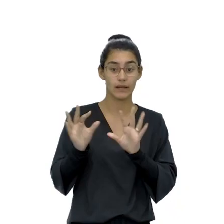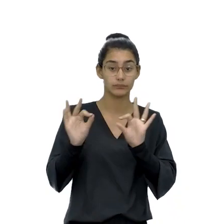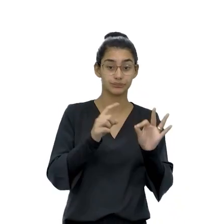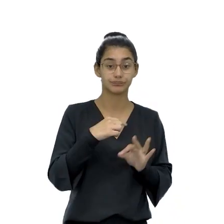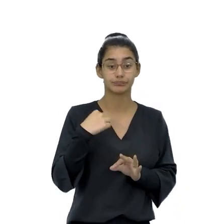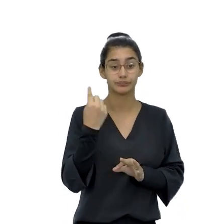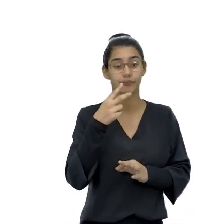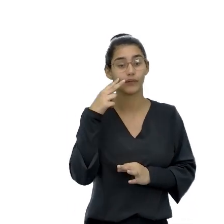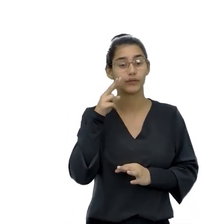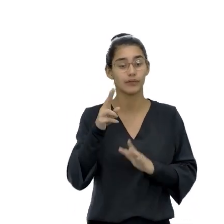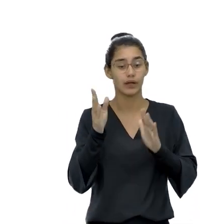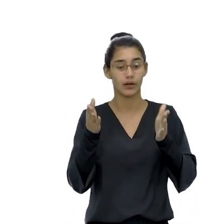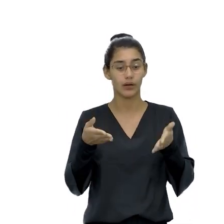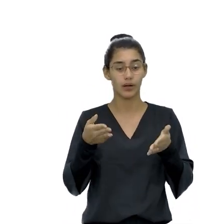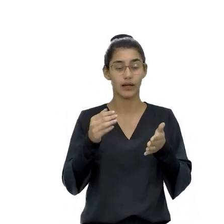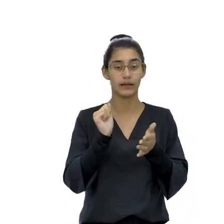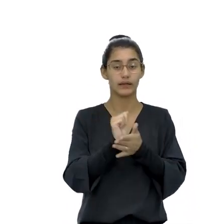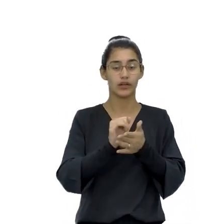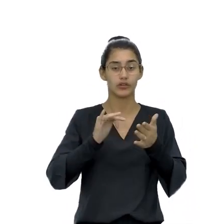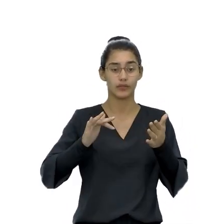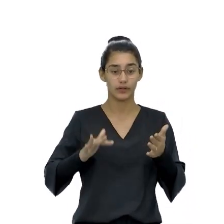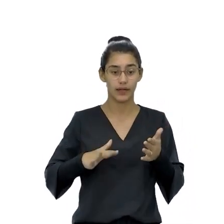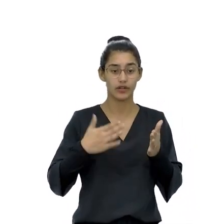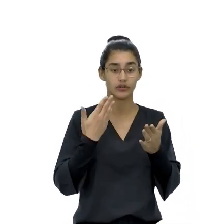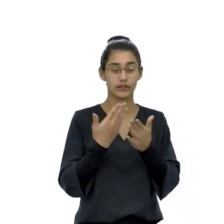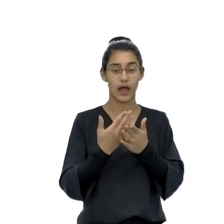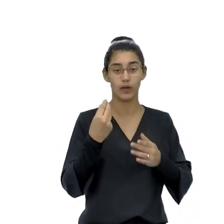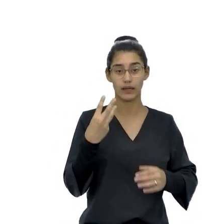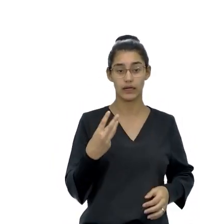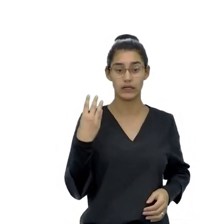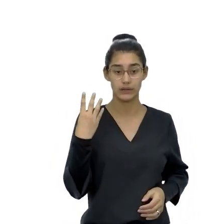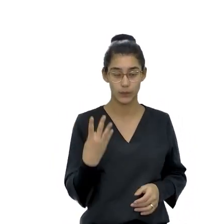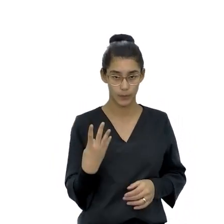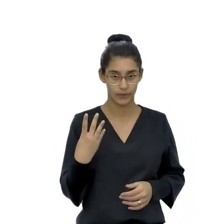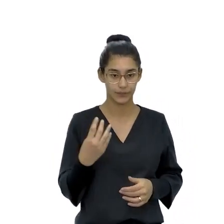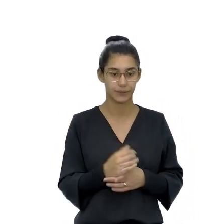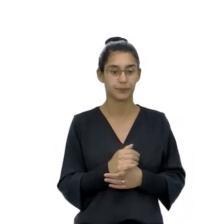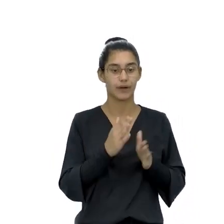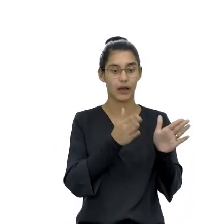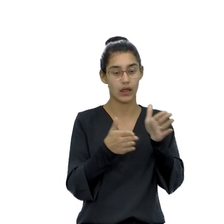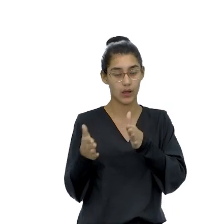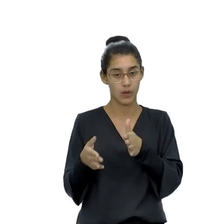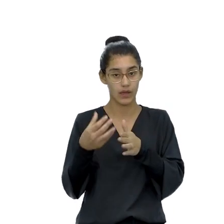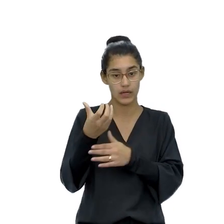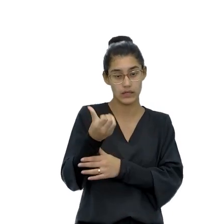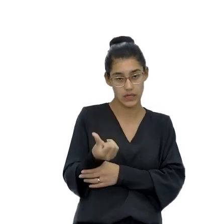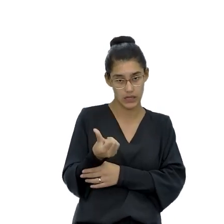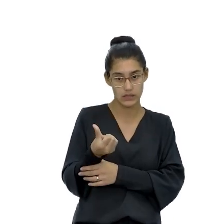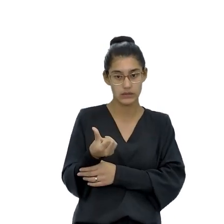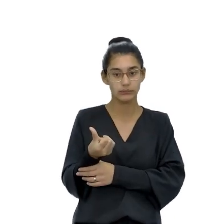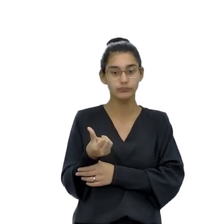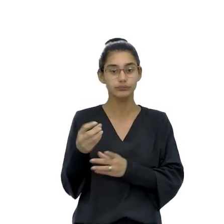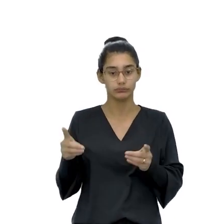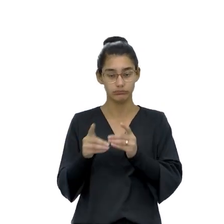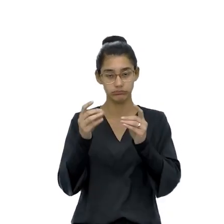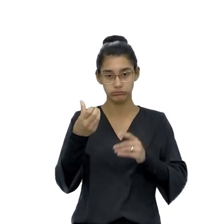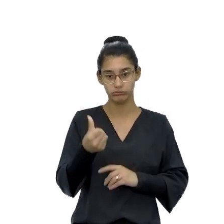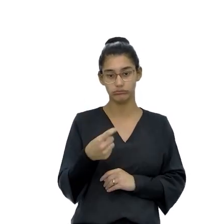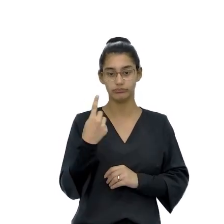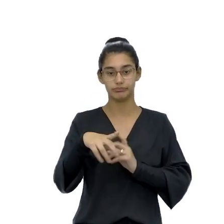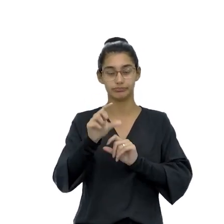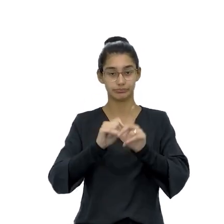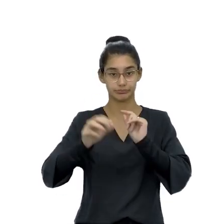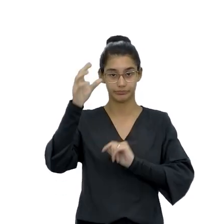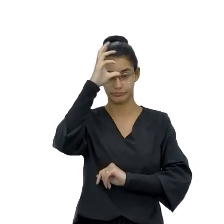nós vamos dar uma olhada na atividade das aulas 3 e 4, da sequência 6, a sequência didática que nós escolhemos